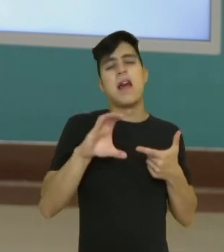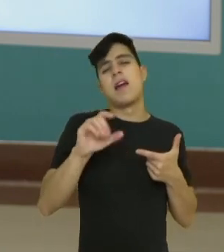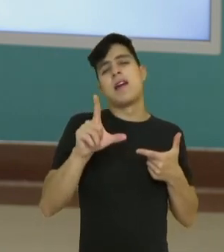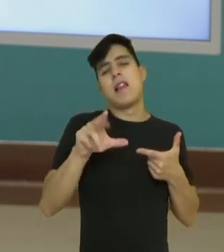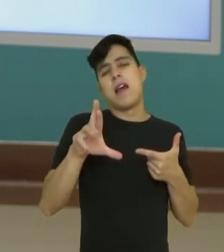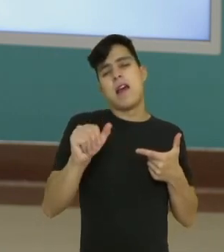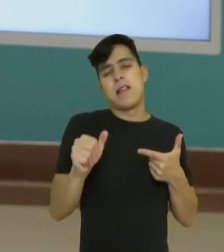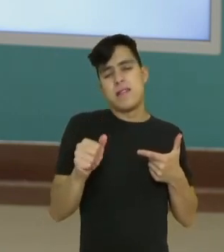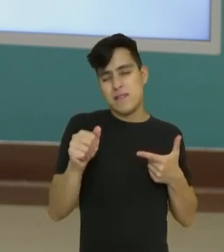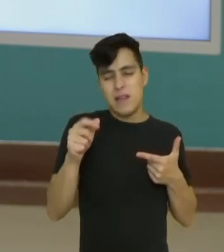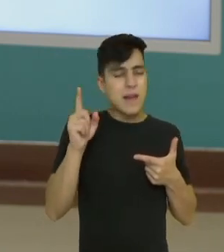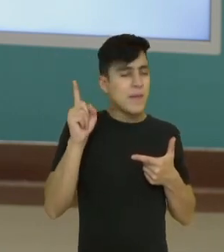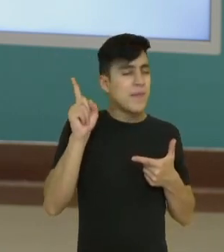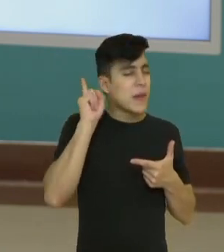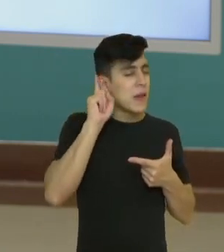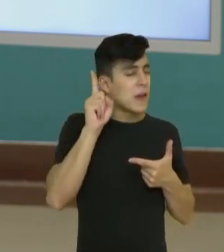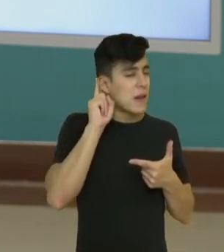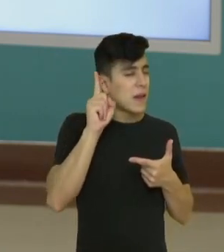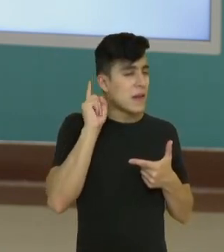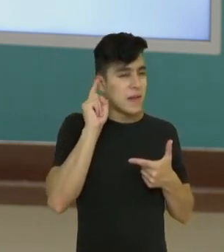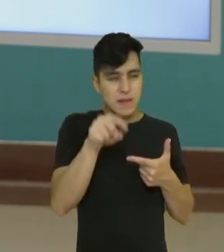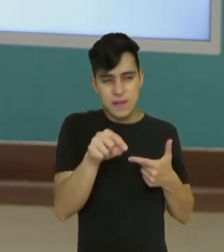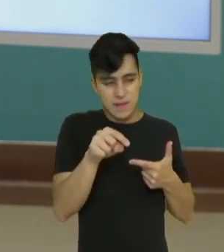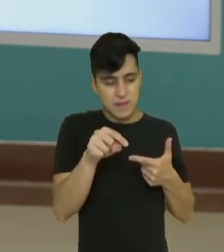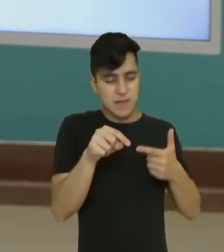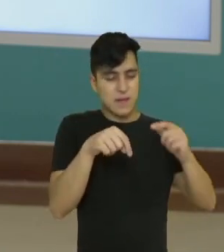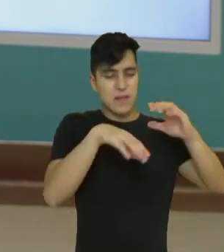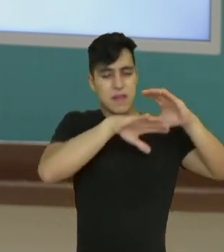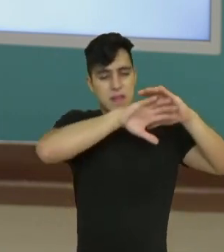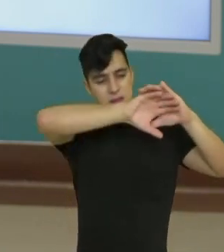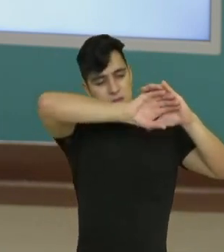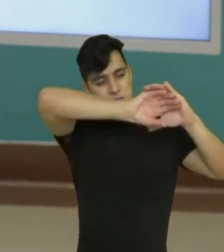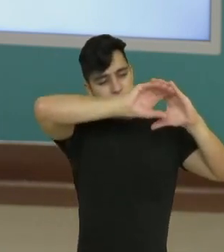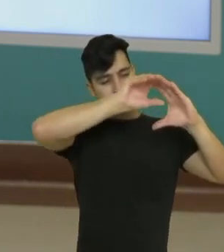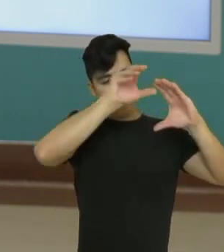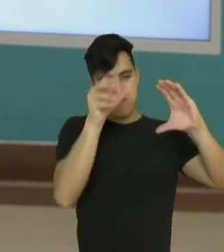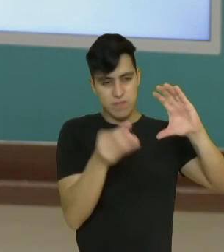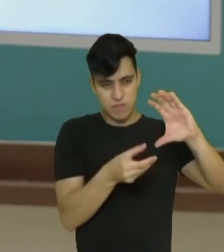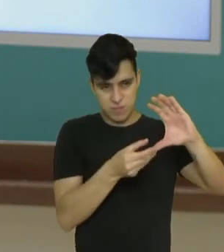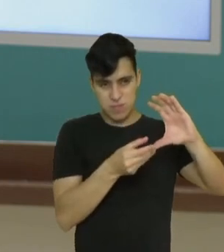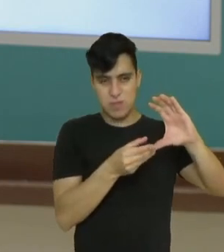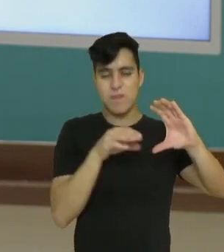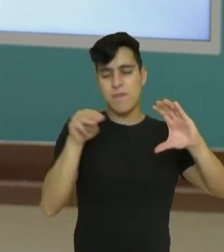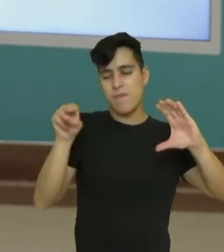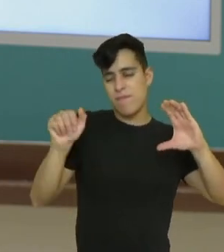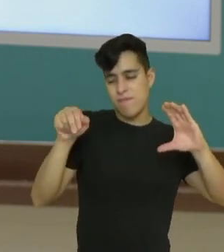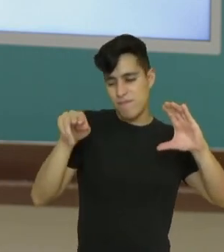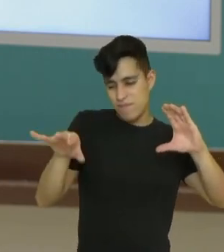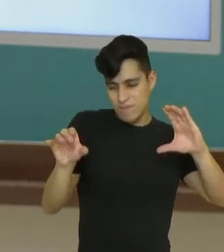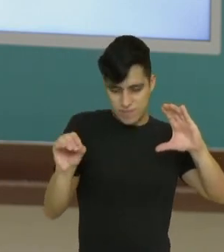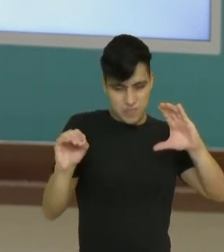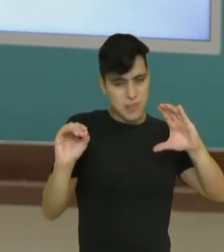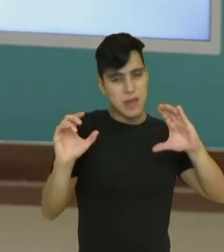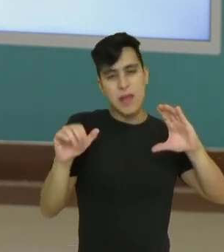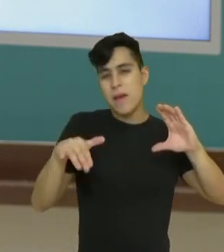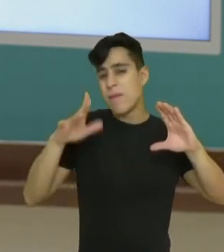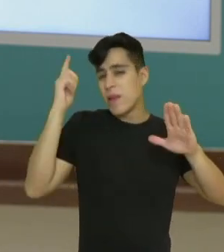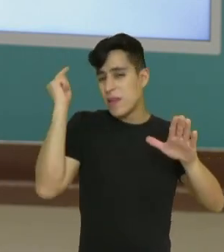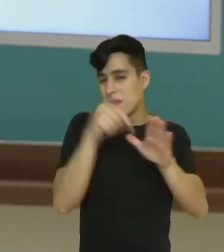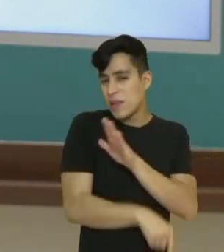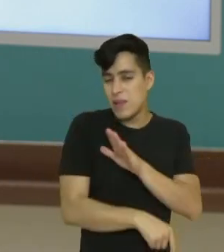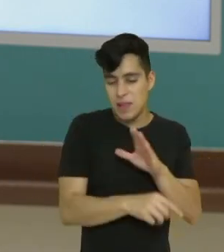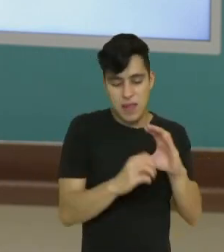clara, branquinha, vem logo abaixo. A clara é o manto. E mais